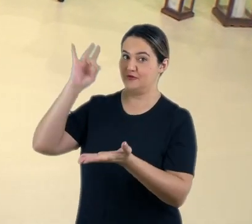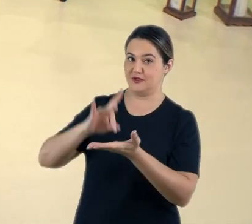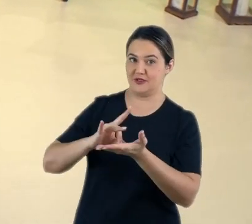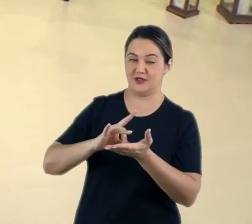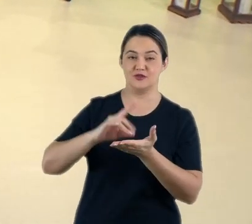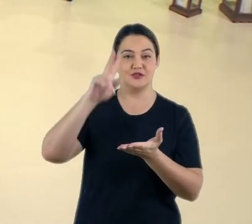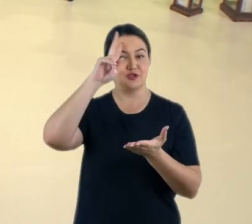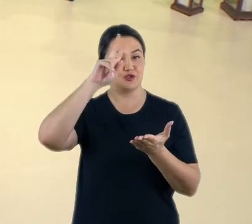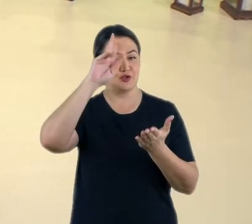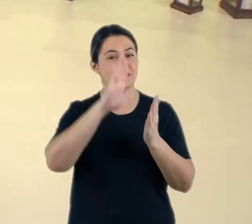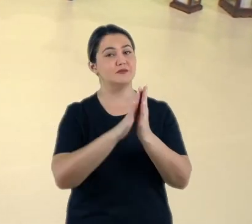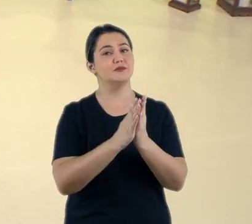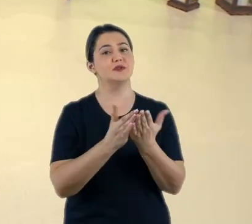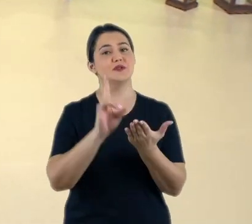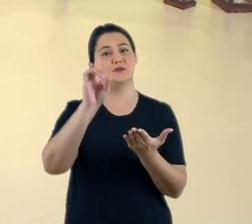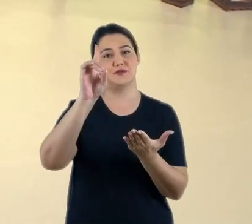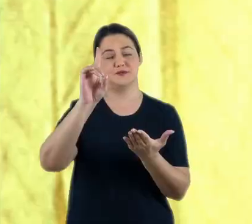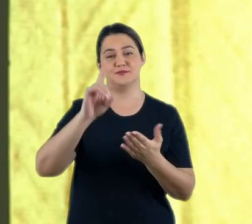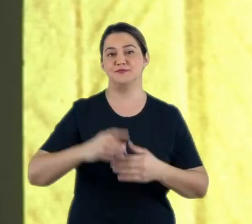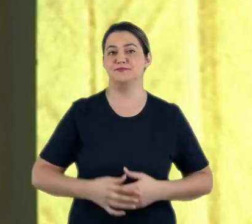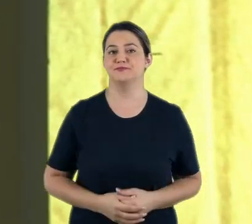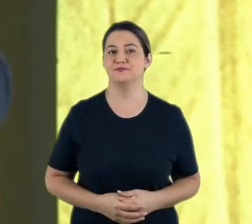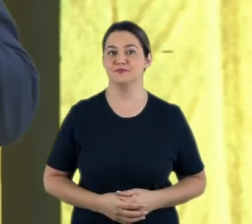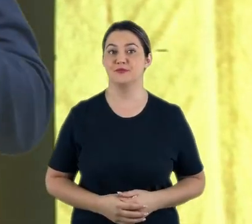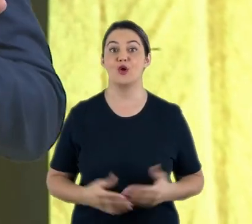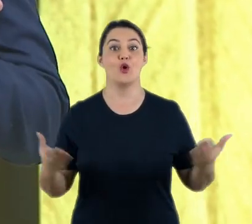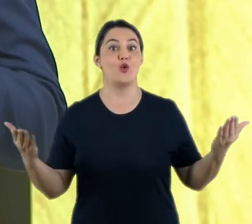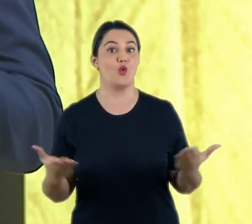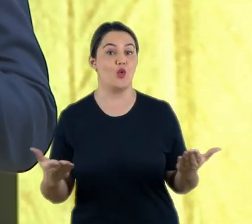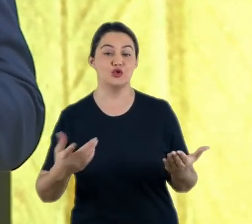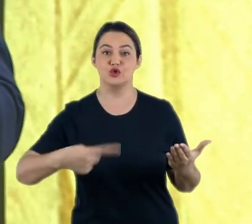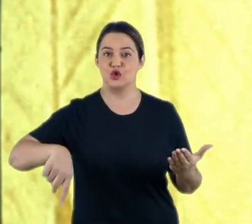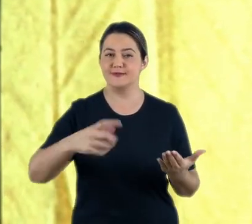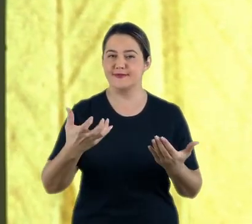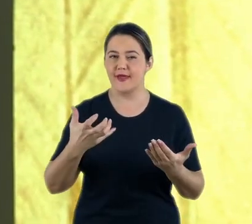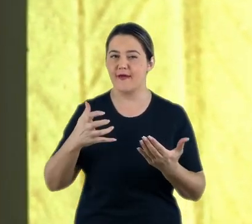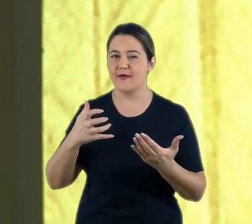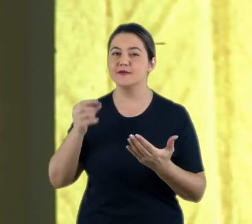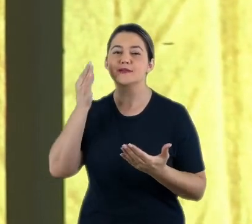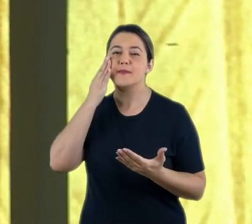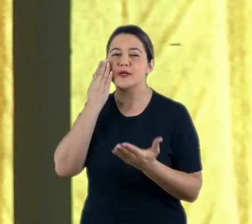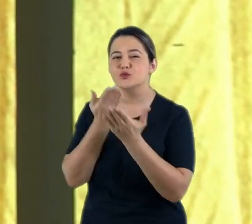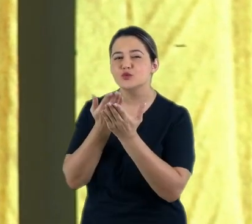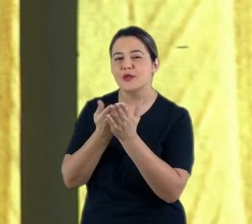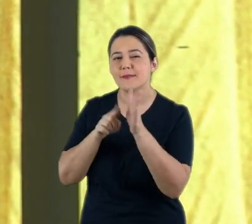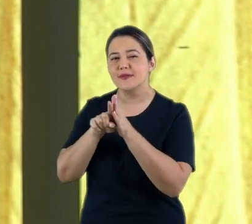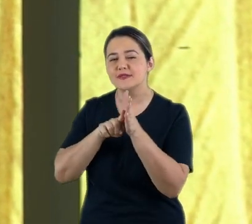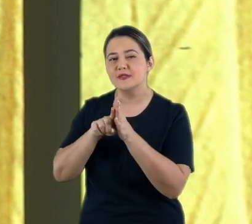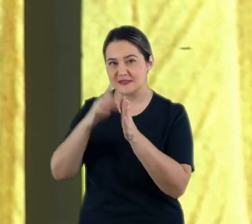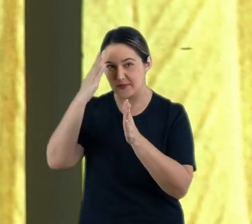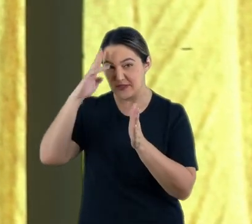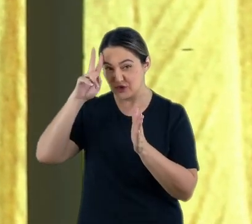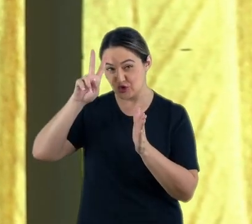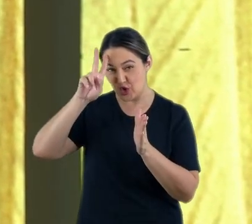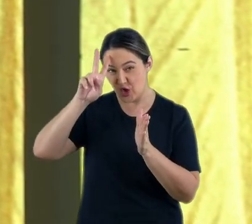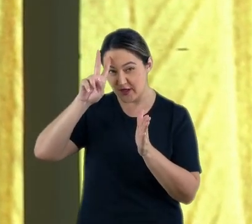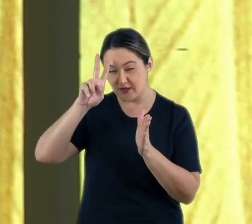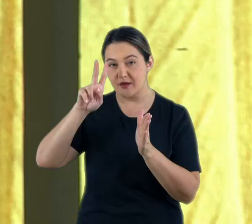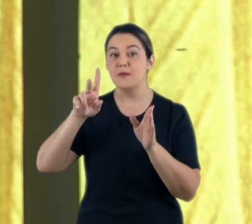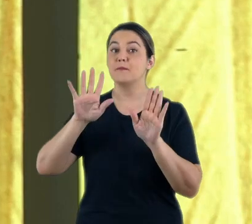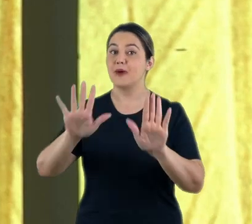veracidade histórica da Bíblia Sagrada. Hoje, além da veracidade histórica da Bíblia, vamos também perceber a